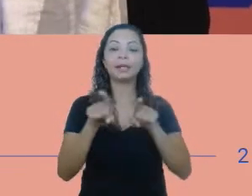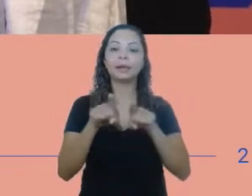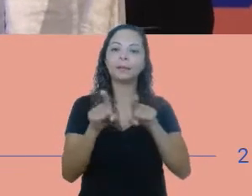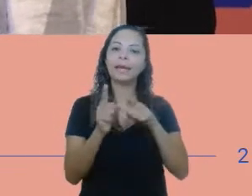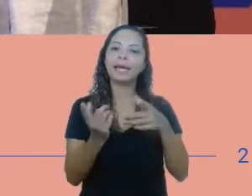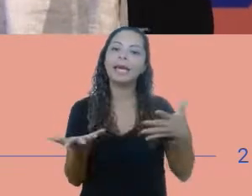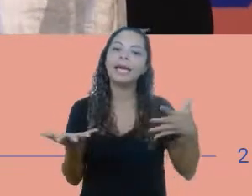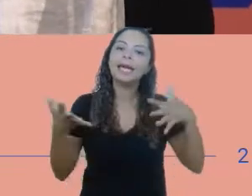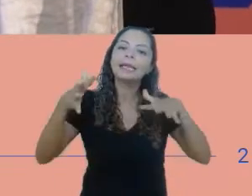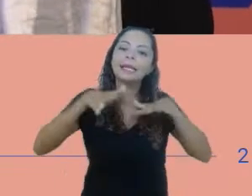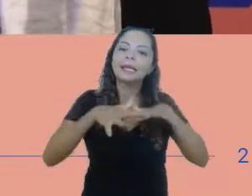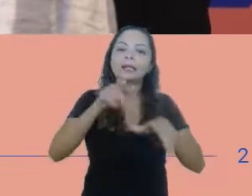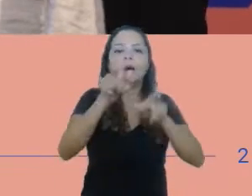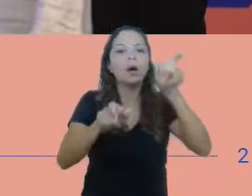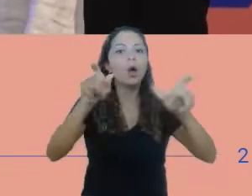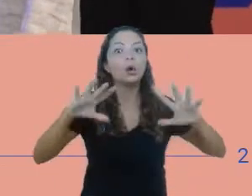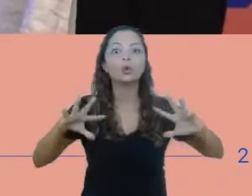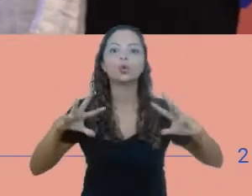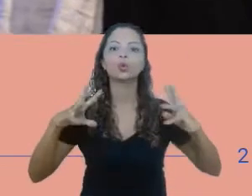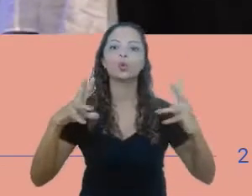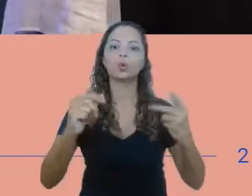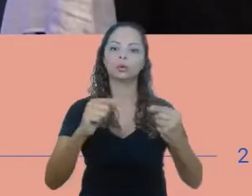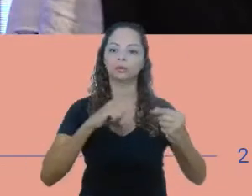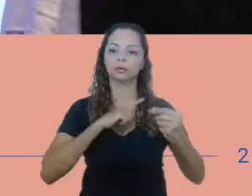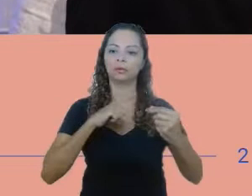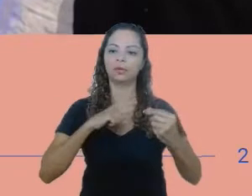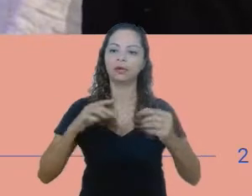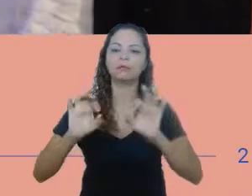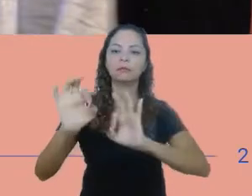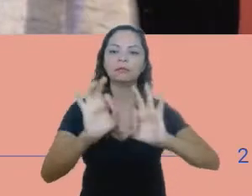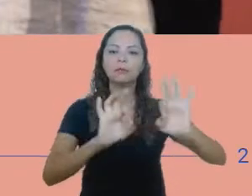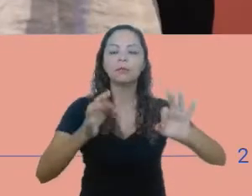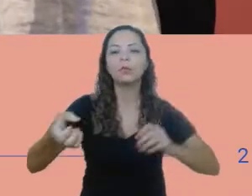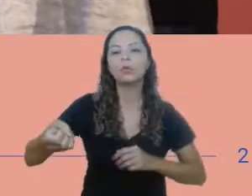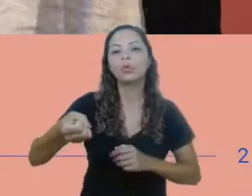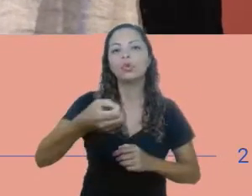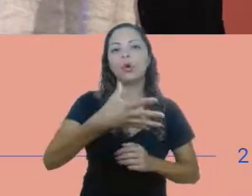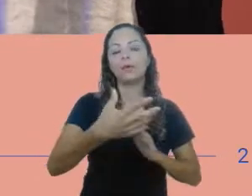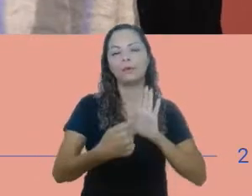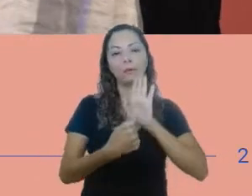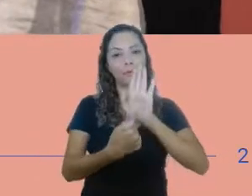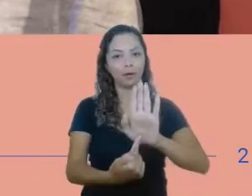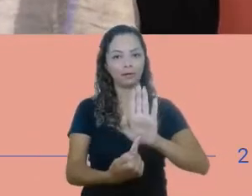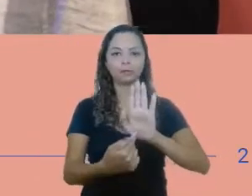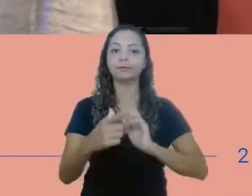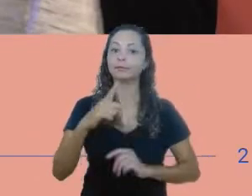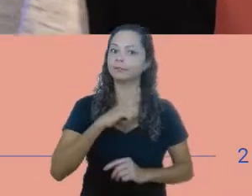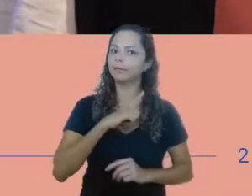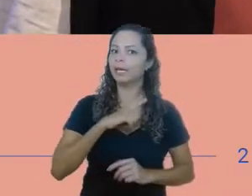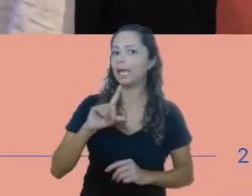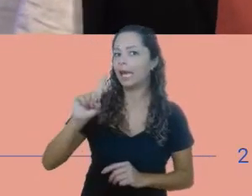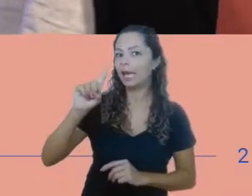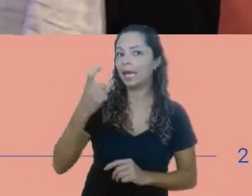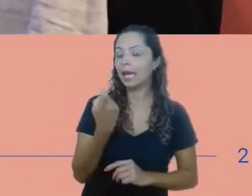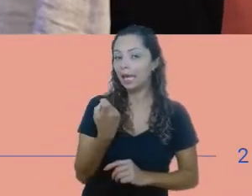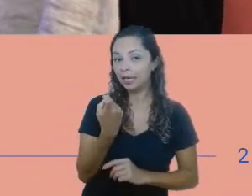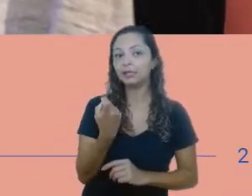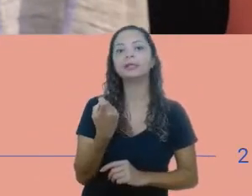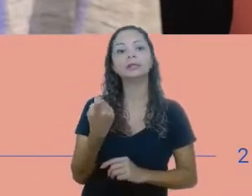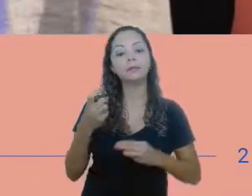os atores para criar esse novo modelo então a Jaqueline krammer ex-ministro do meio ambiente da Holanda